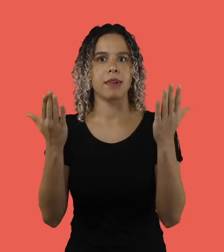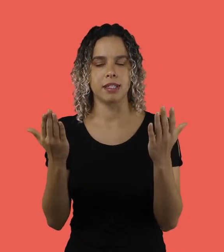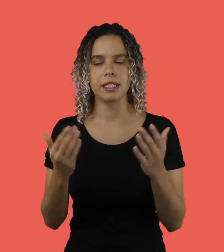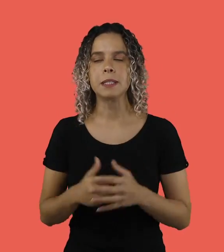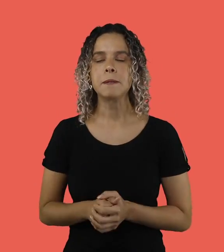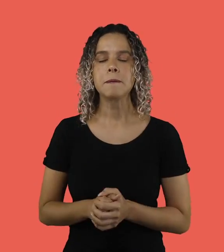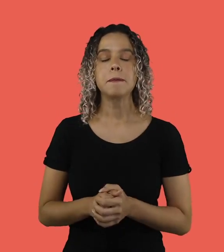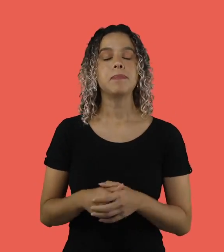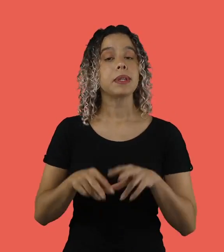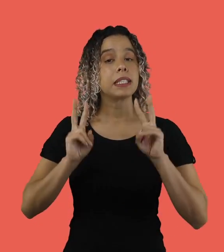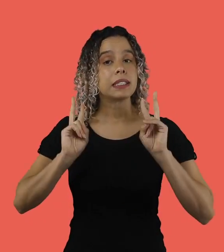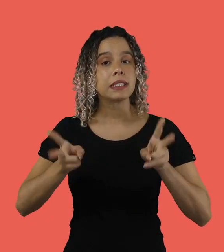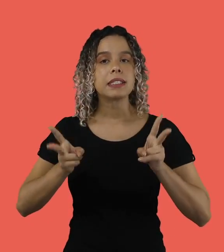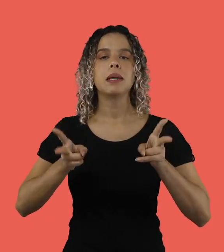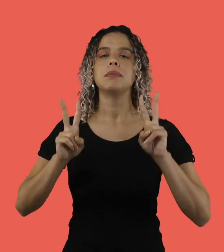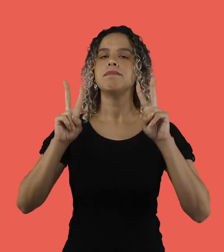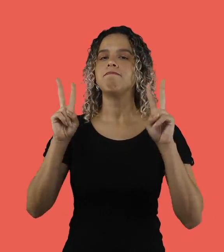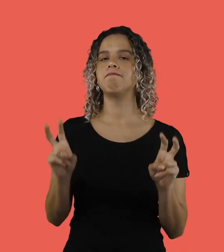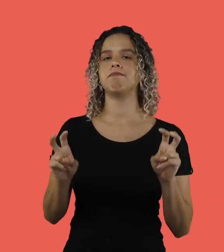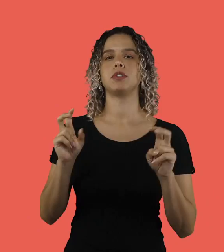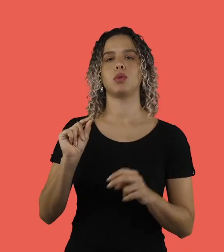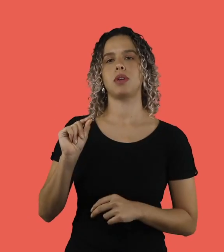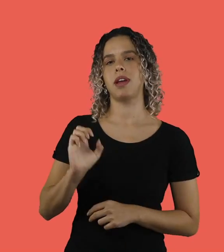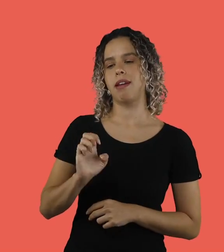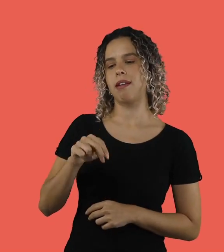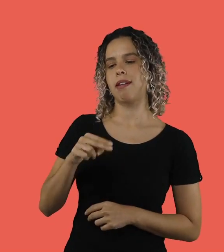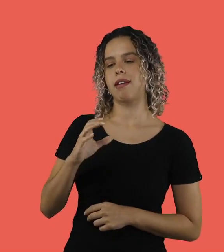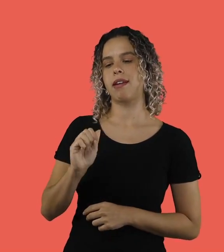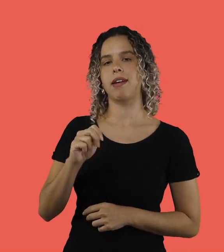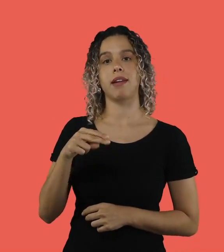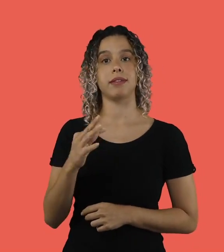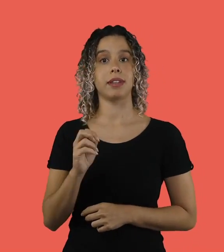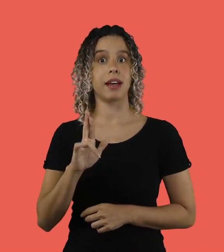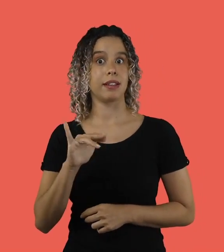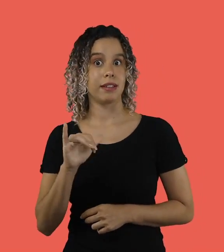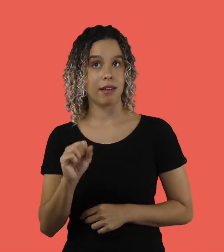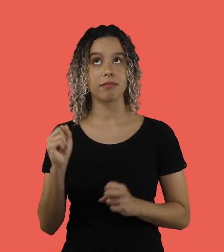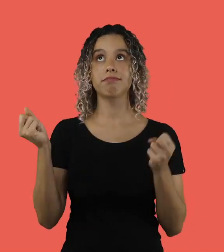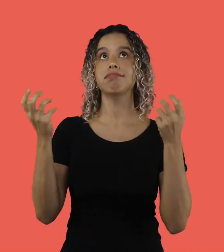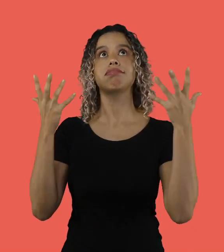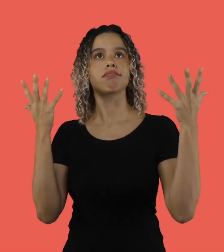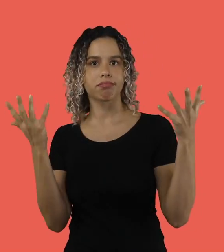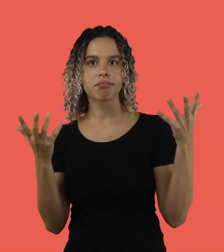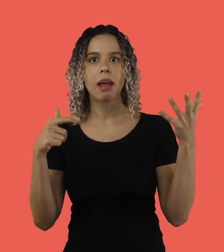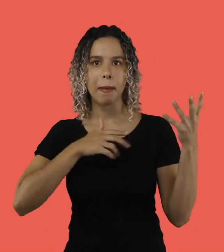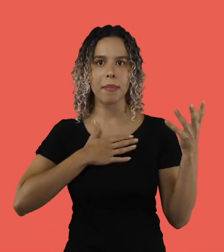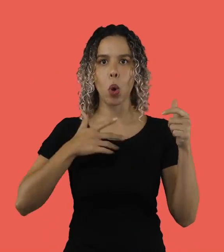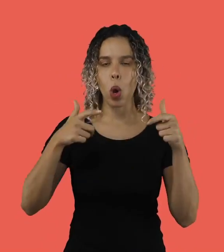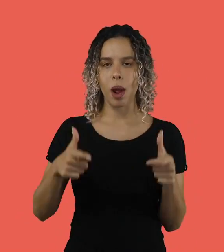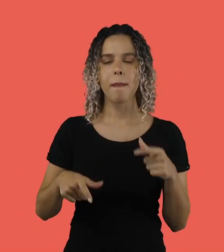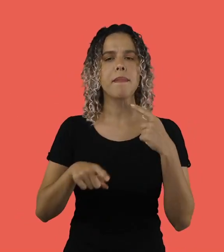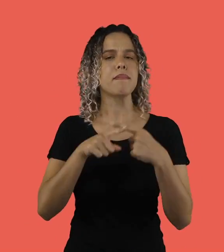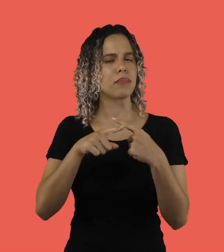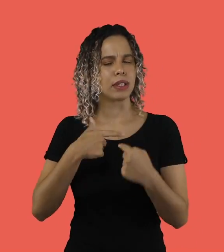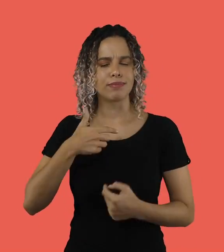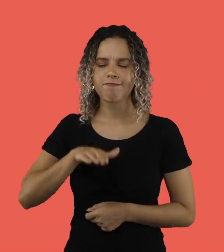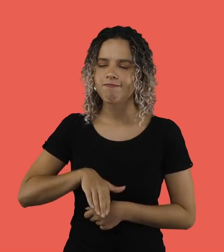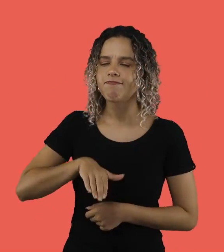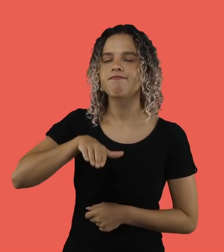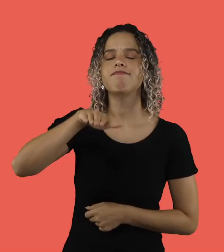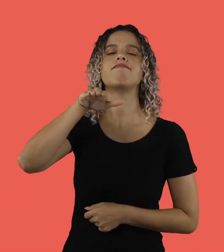para além disso, é sempre falar sobre a questão das encantarias daqui da minha região. Porque